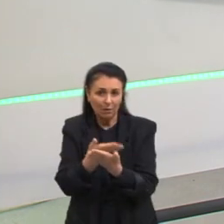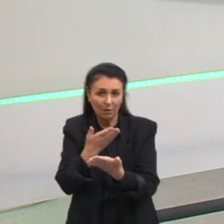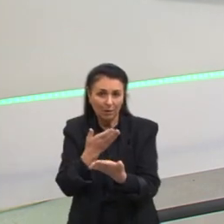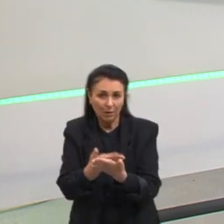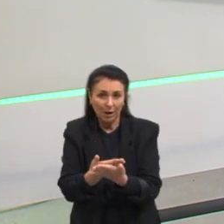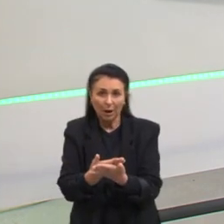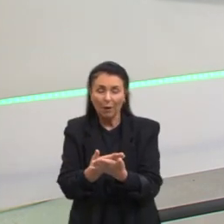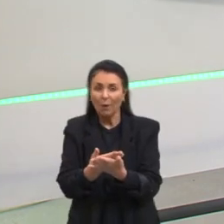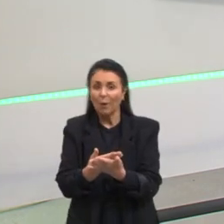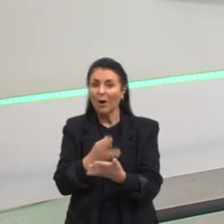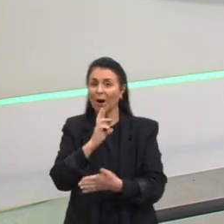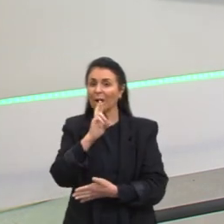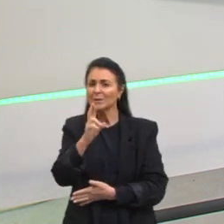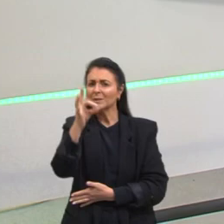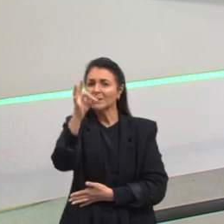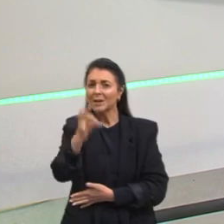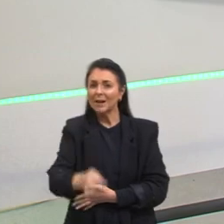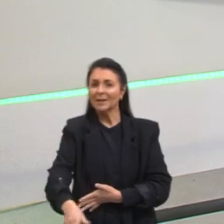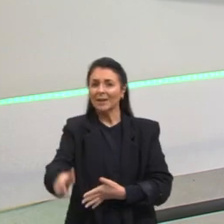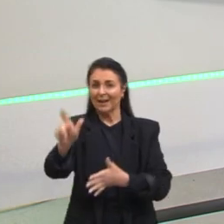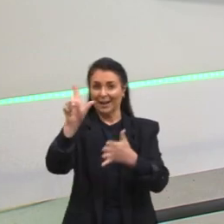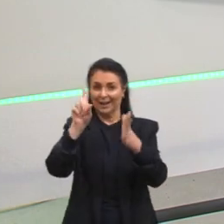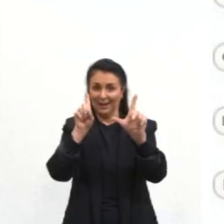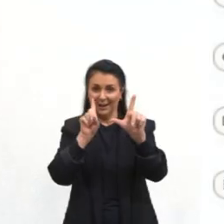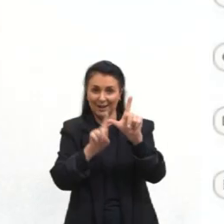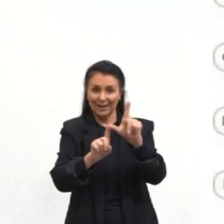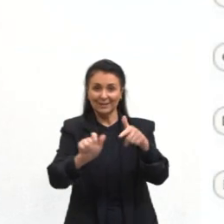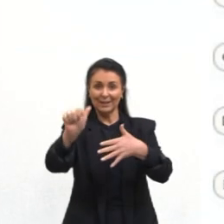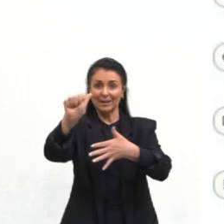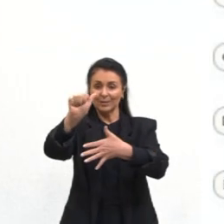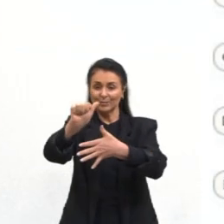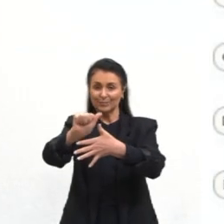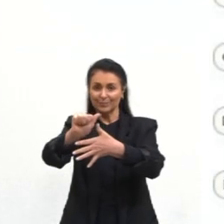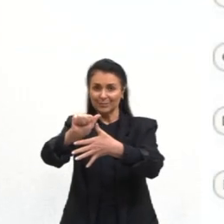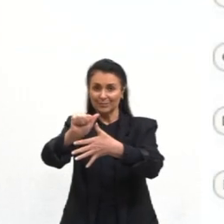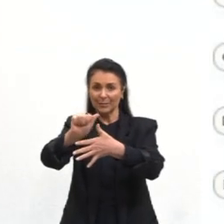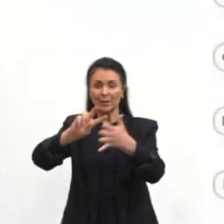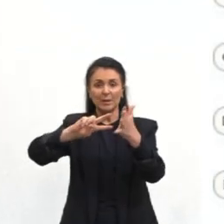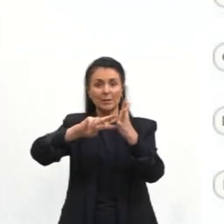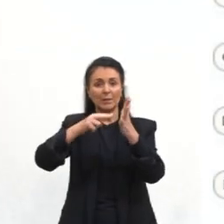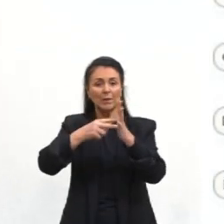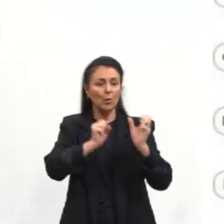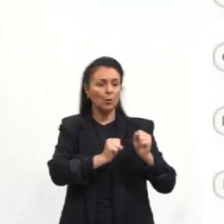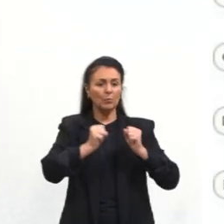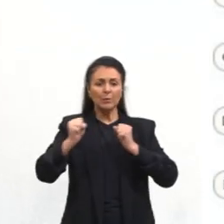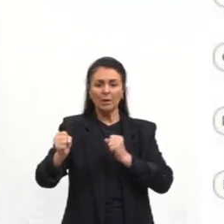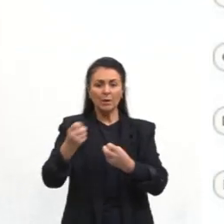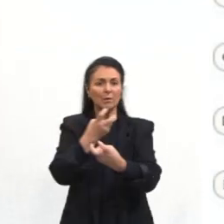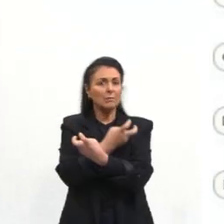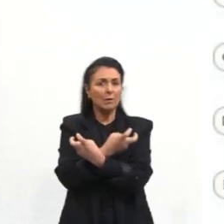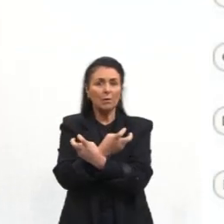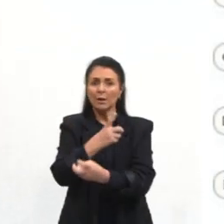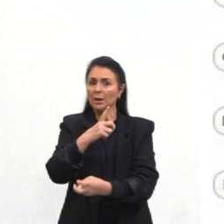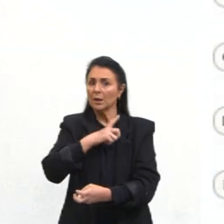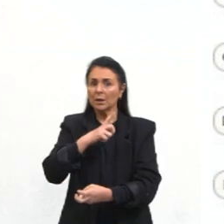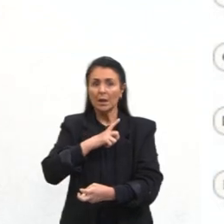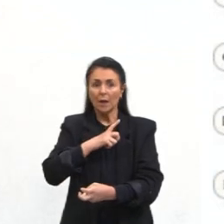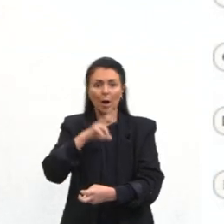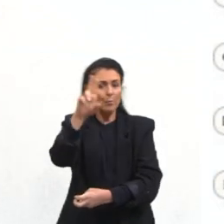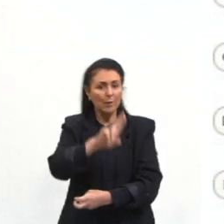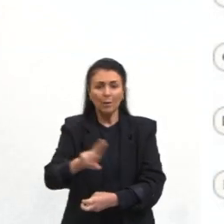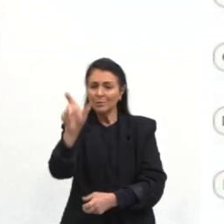alternativa correta é a alternativa a que significava entre outros aspectos o poder que o farol tinha para